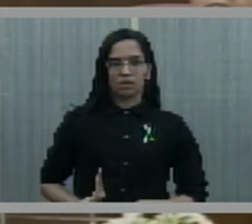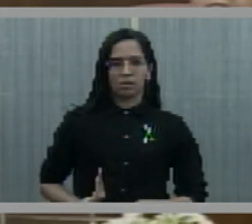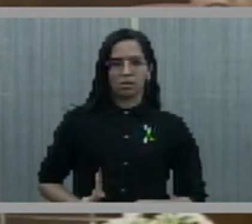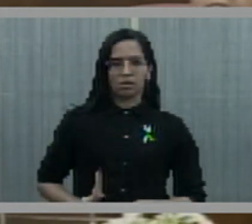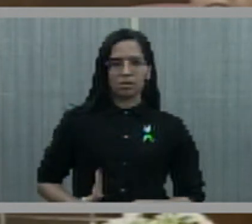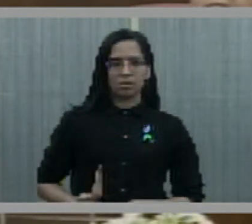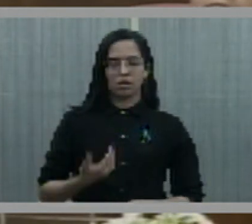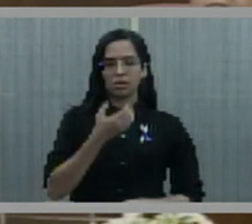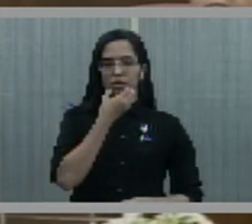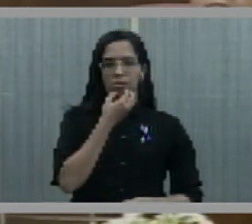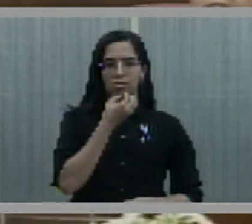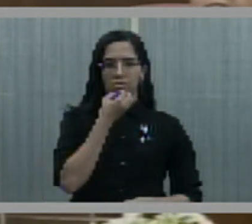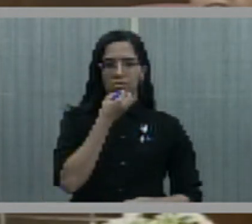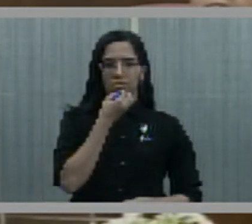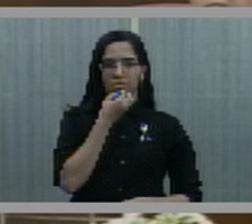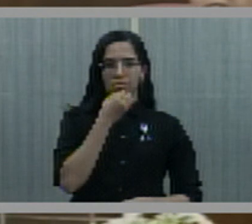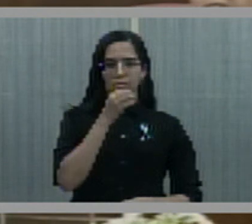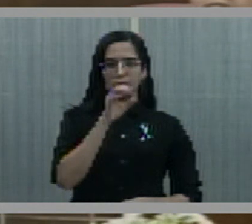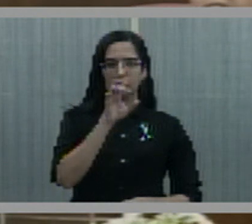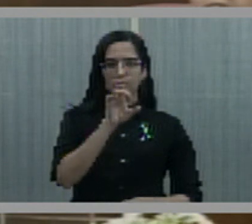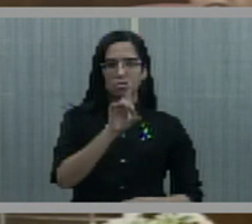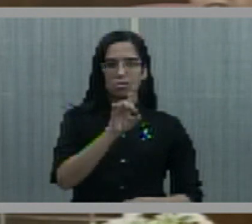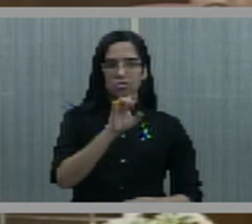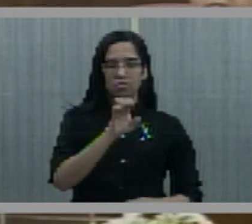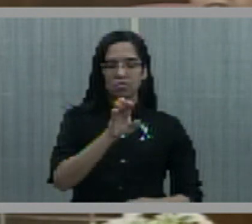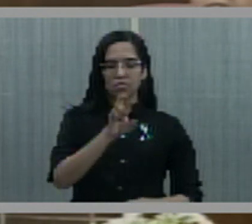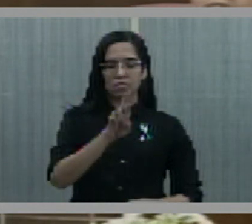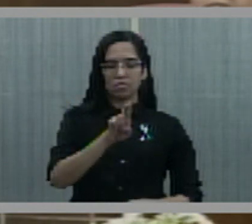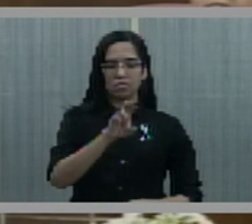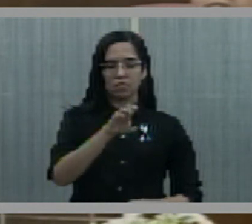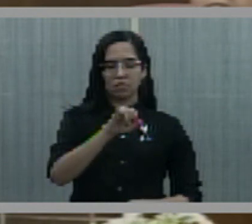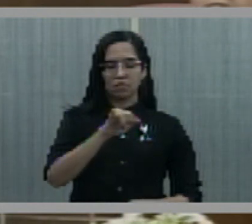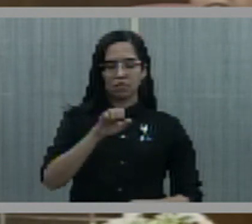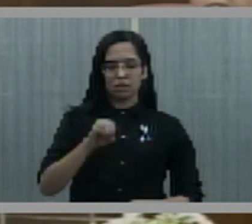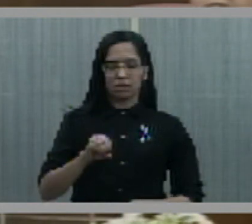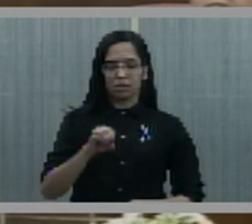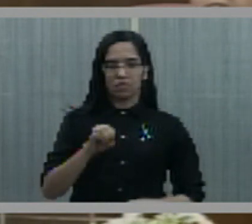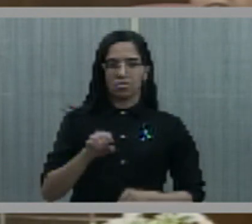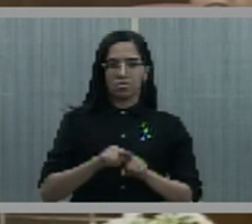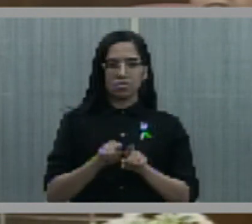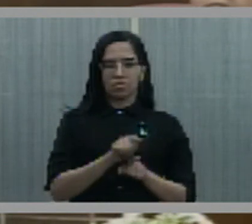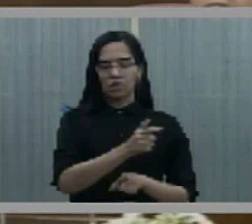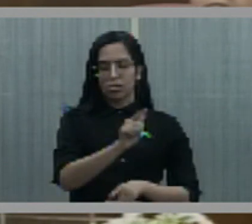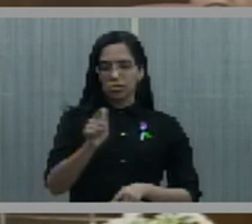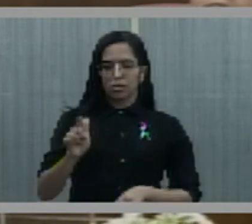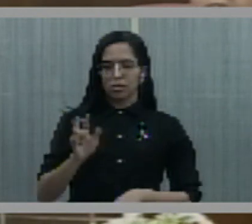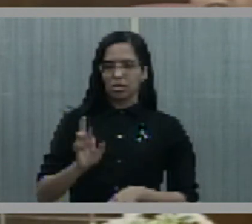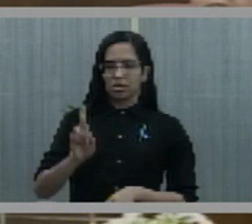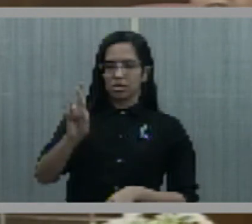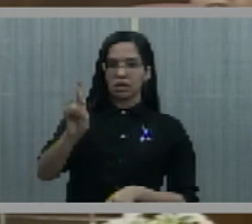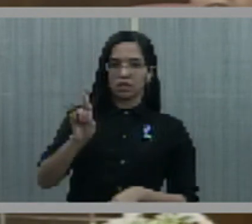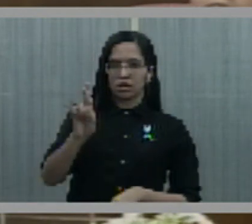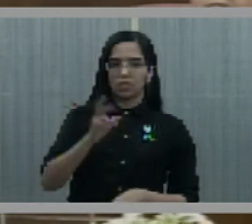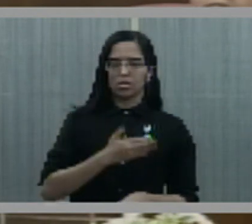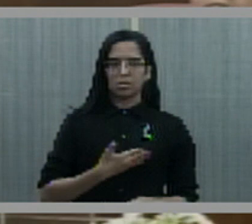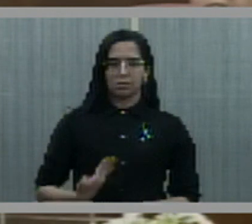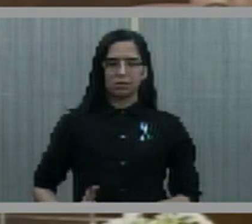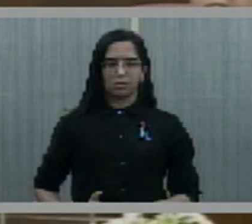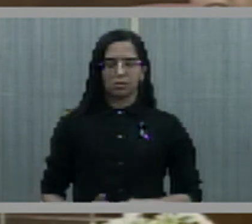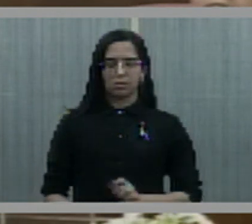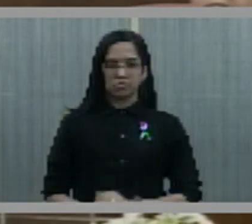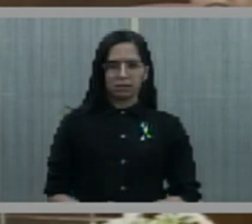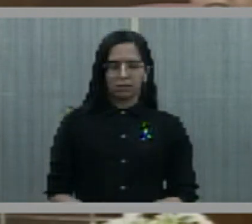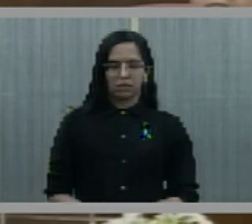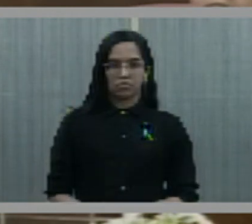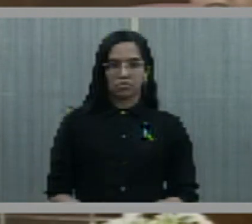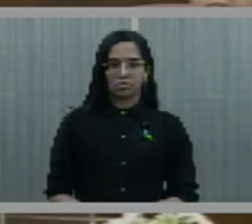senhor Décio, né? E na sua pessoa também os demais que aqui estejam representando os governantes.